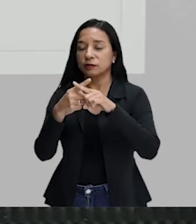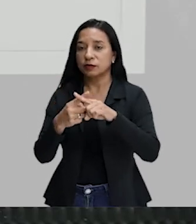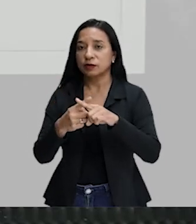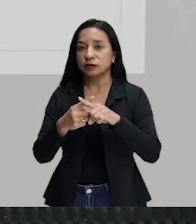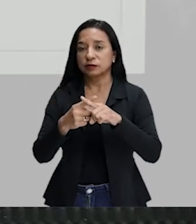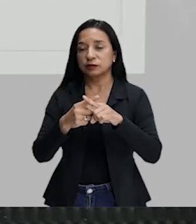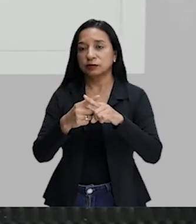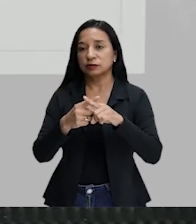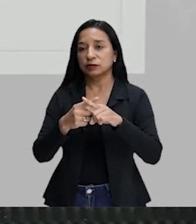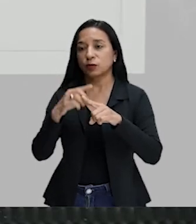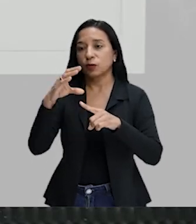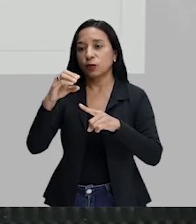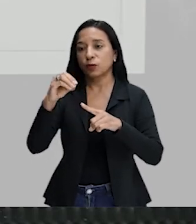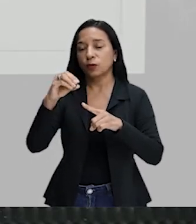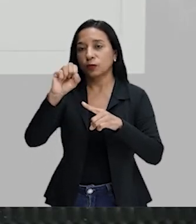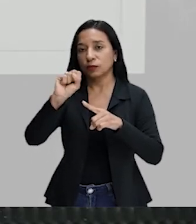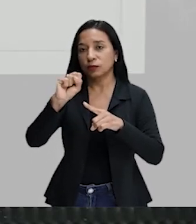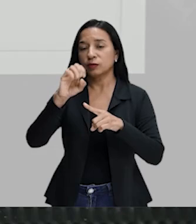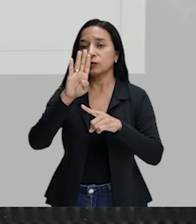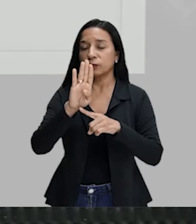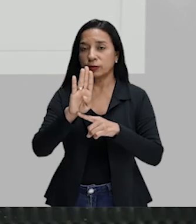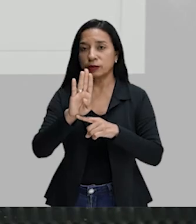multiplicado pelo cosseno do B